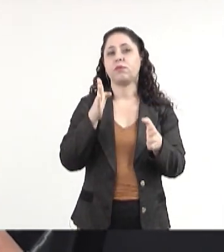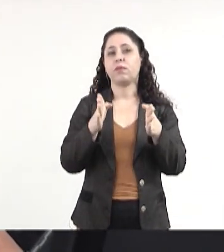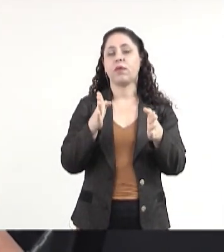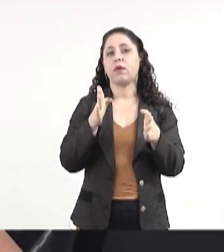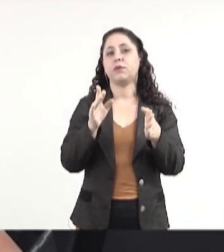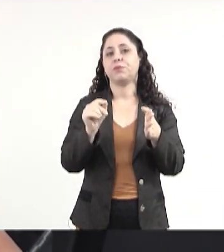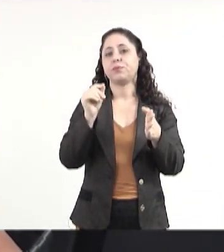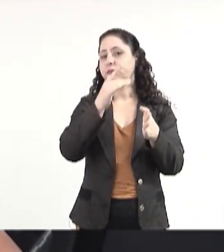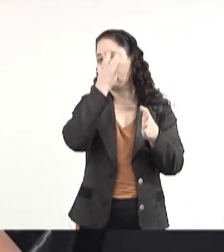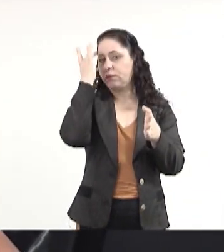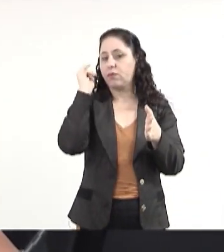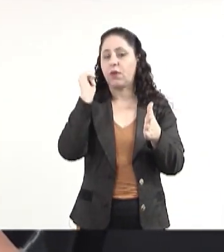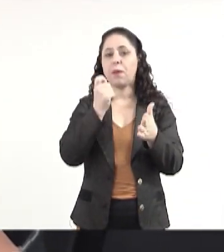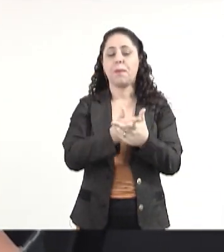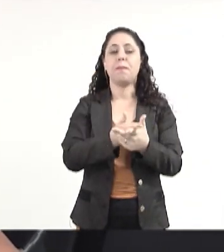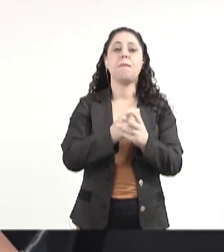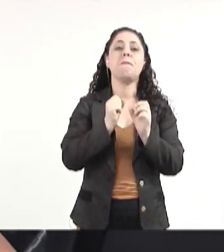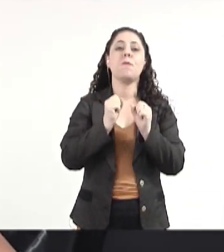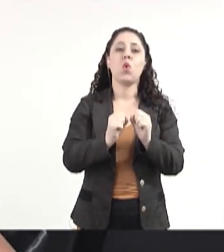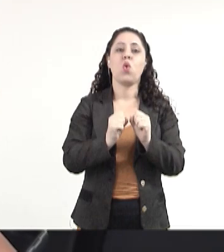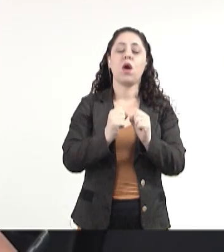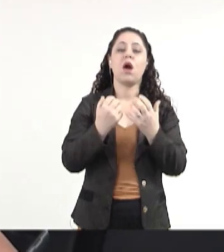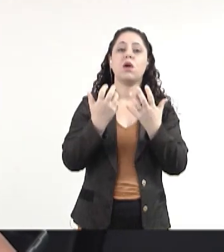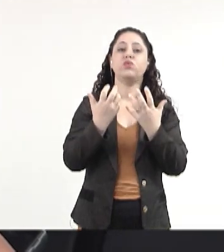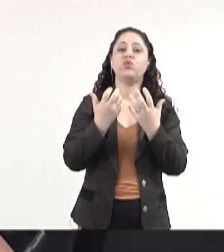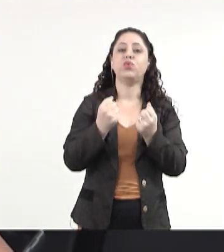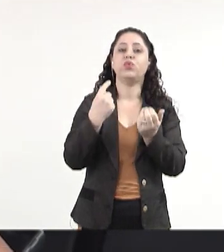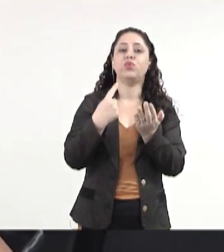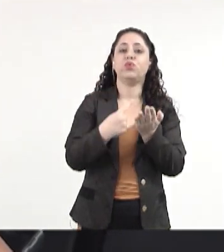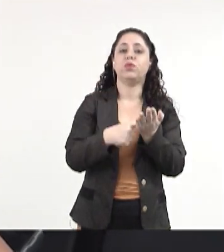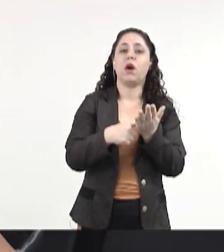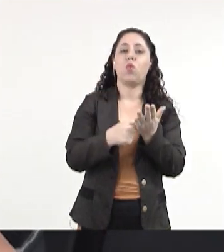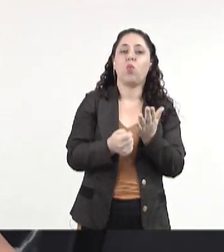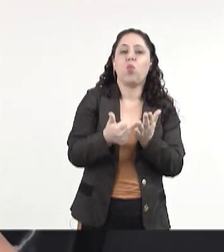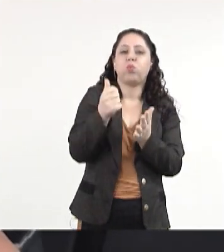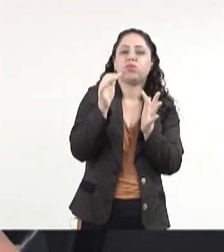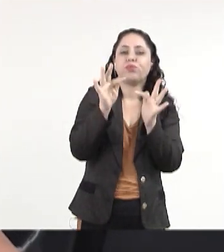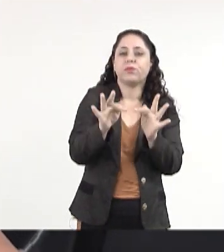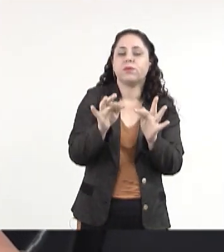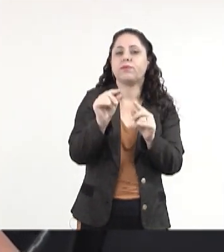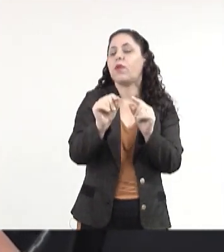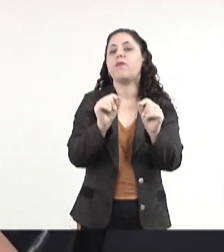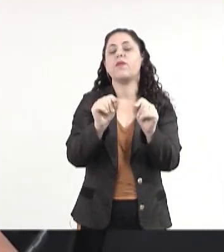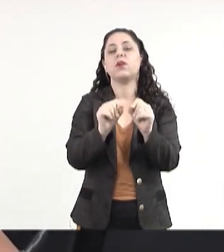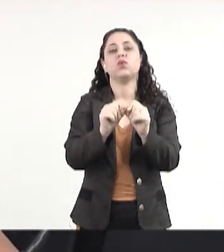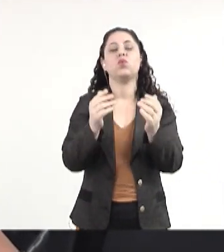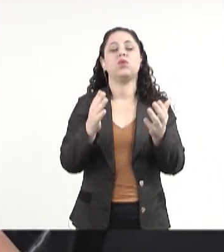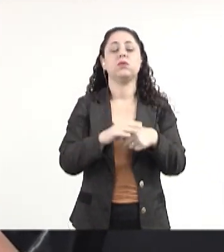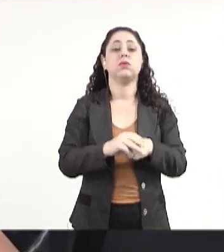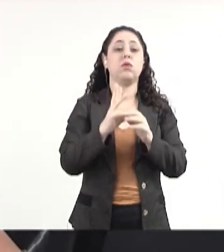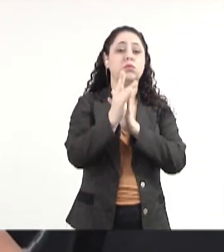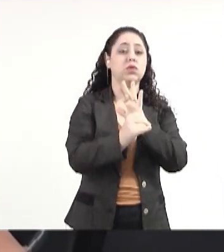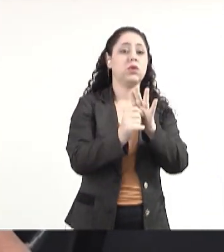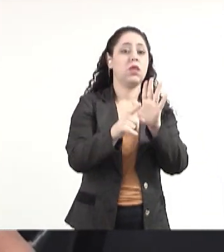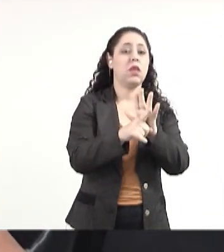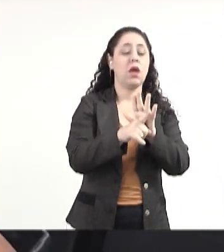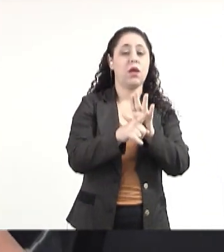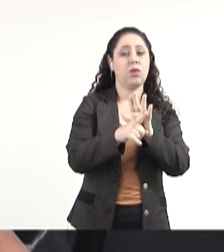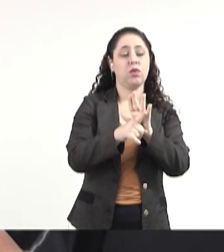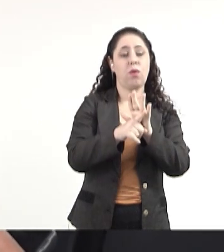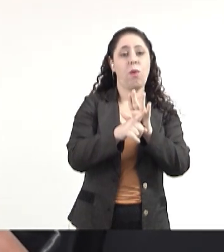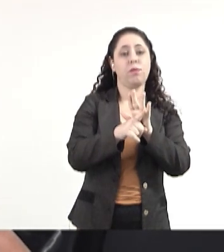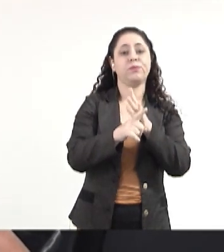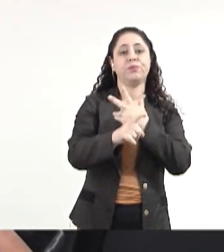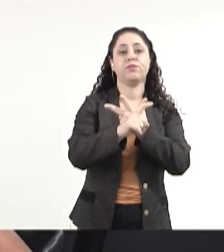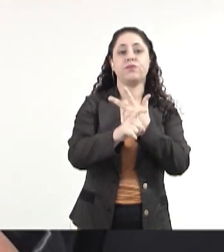para que o contribuinte pudesse aderir está encerrando. Então, o que foi feito hoje é um projeto de lei enviado pelo Poder